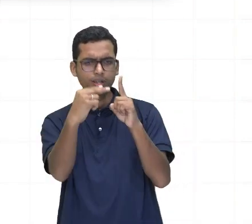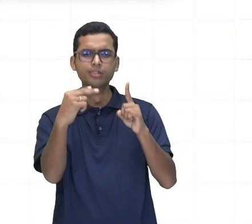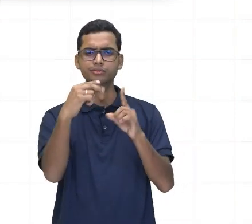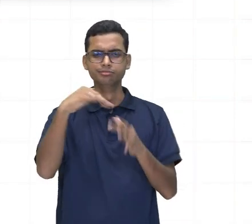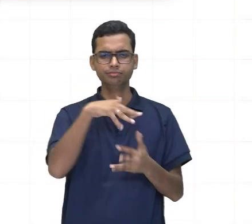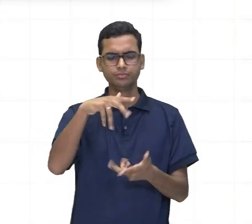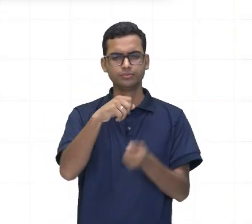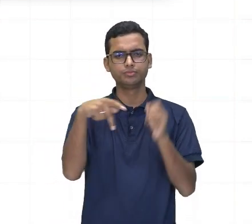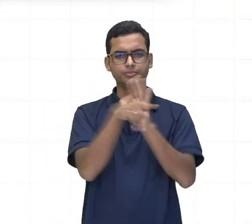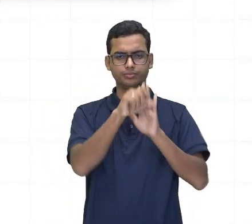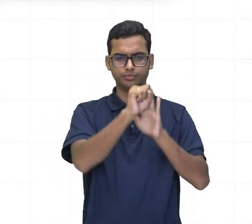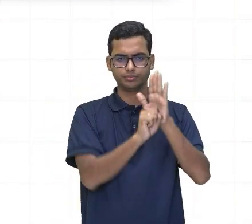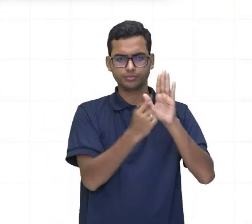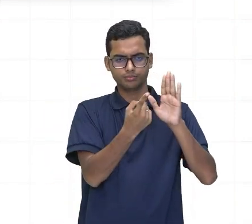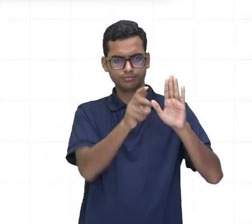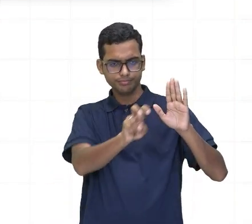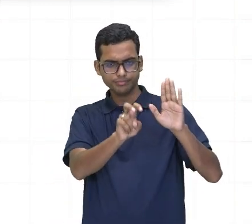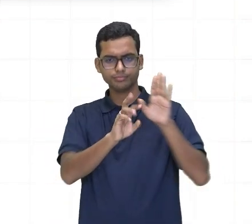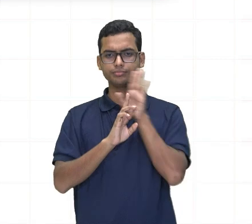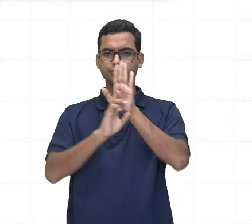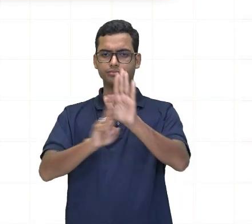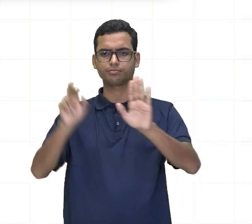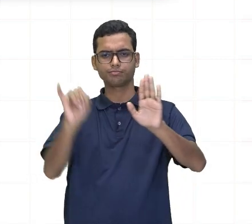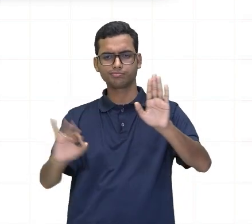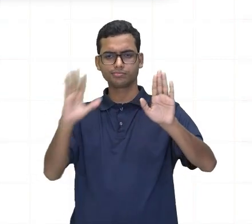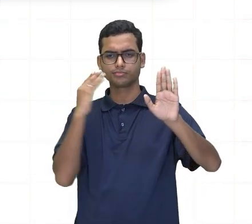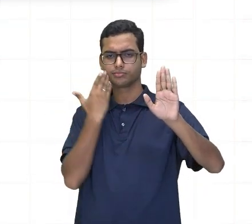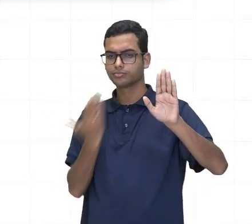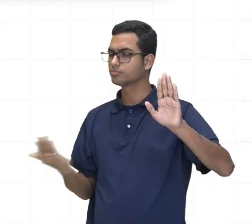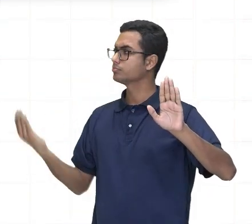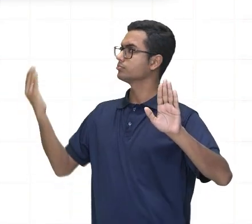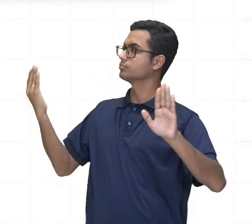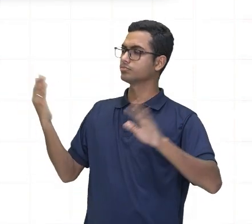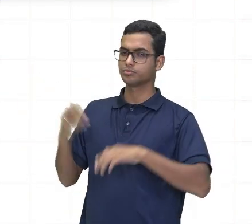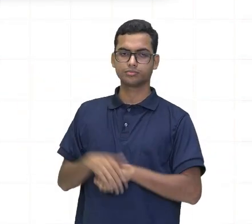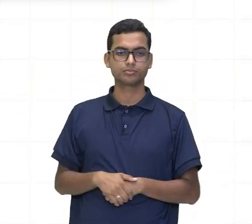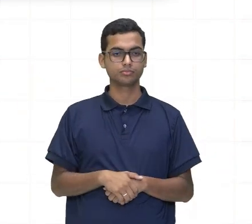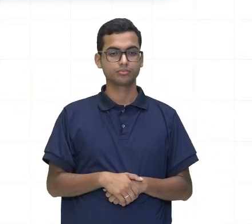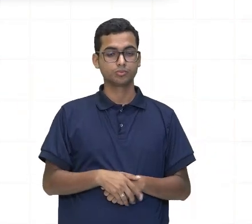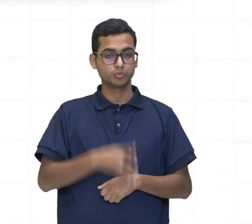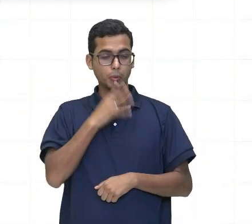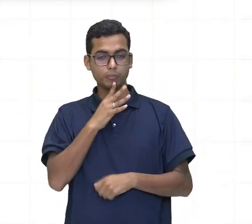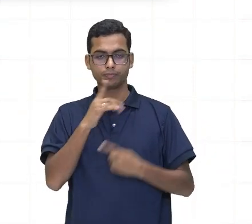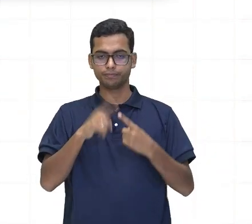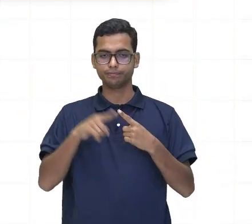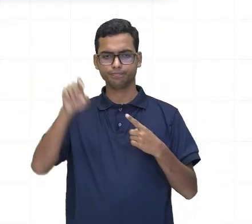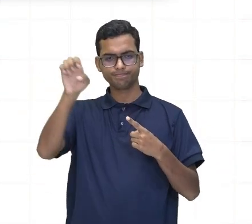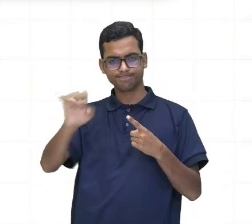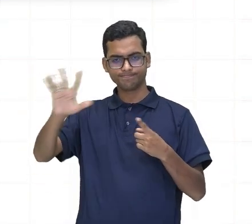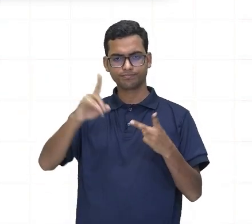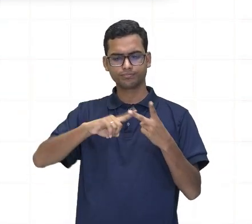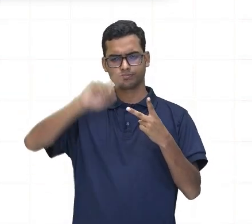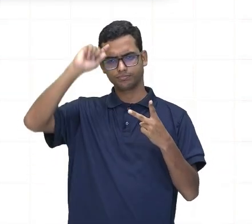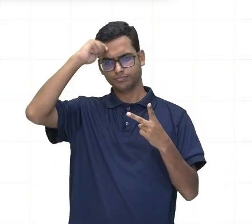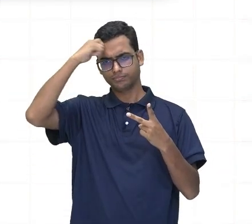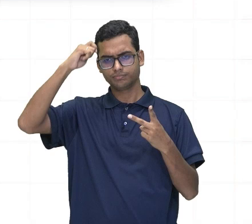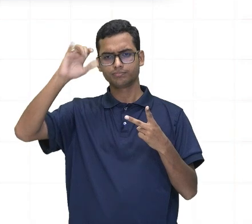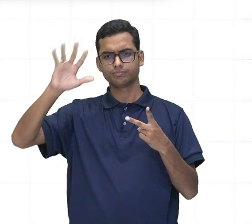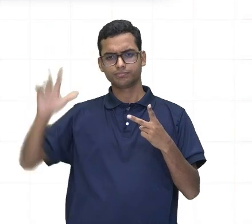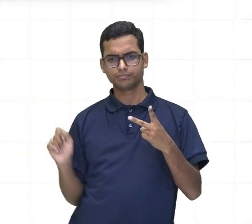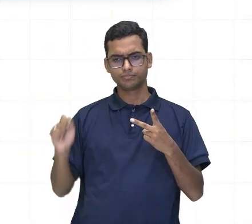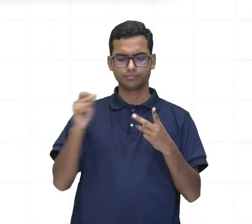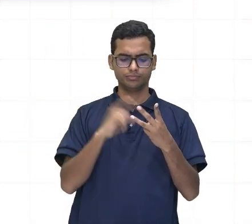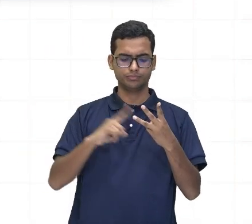como representa esta imagem. Os territórios conhecidos é justamente a Europa, a África e a Ásia.